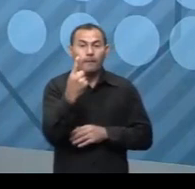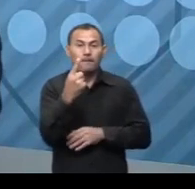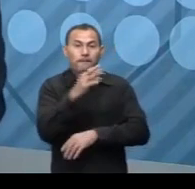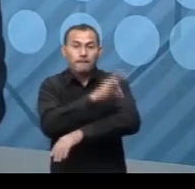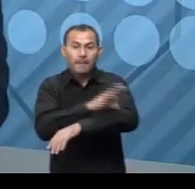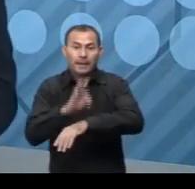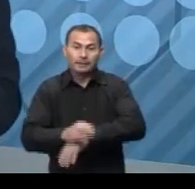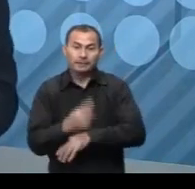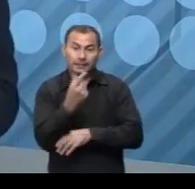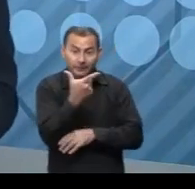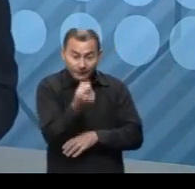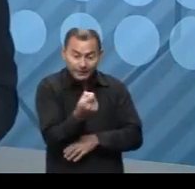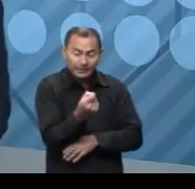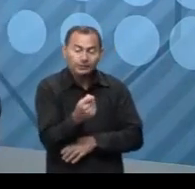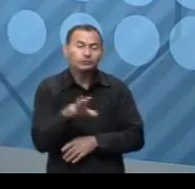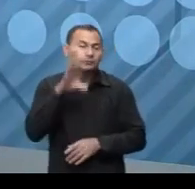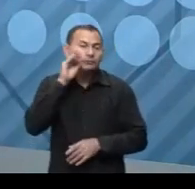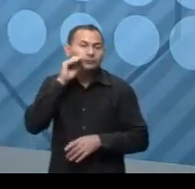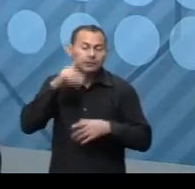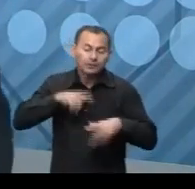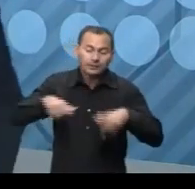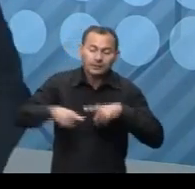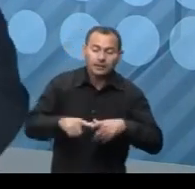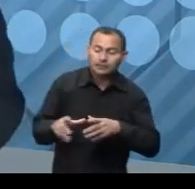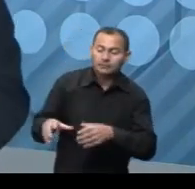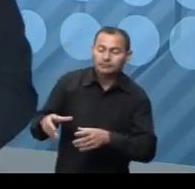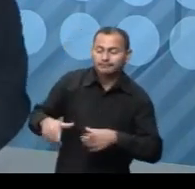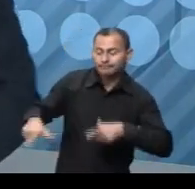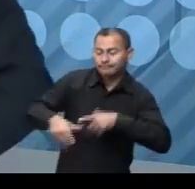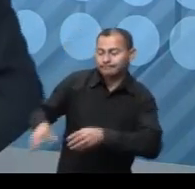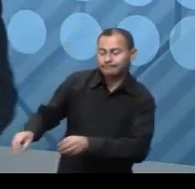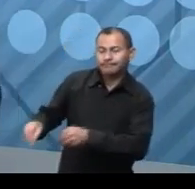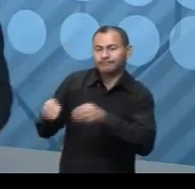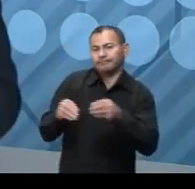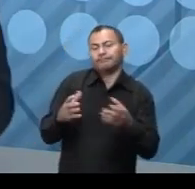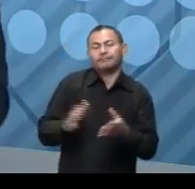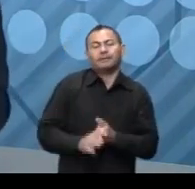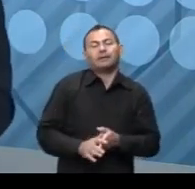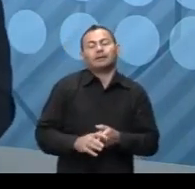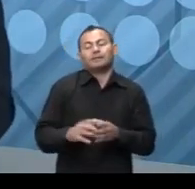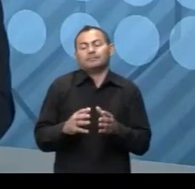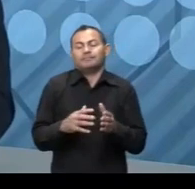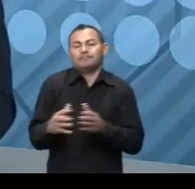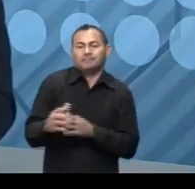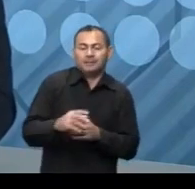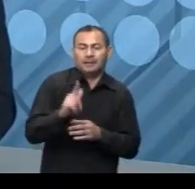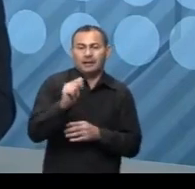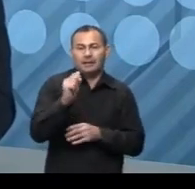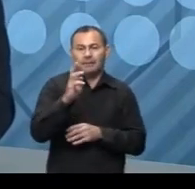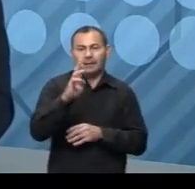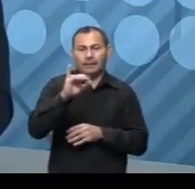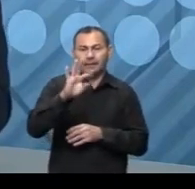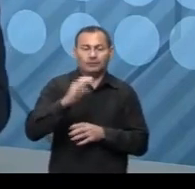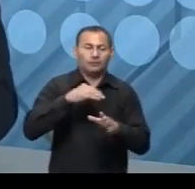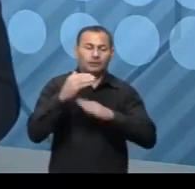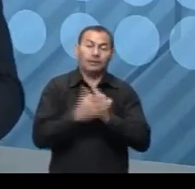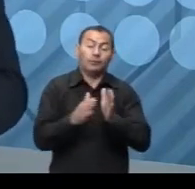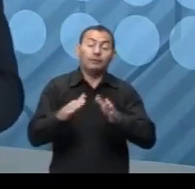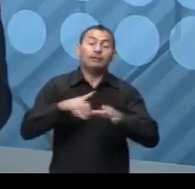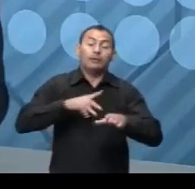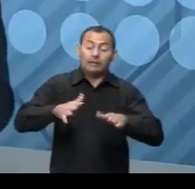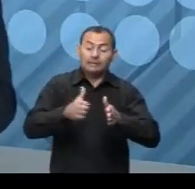para o funcionário poder ter um espaço para trabalhar, para catar tijolo, né? Senão ele vai ficar trombando naquele gabarito o tempo inteiro,